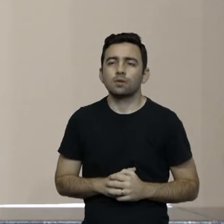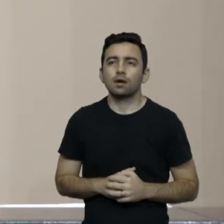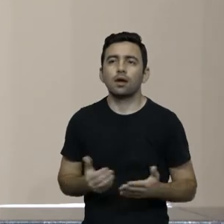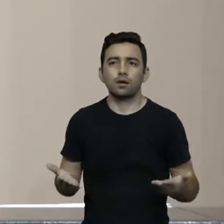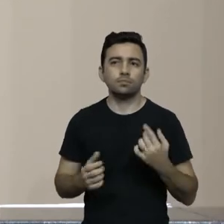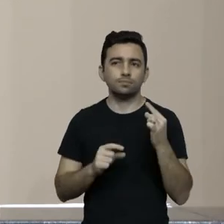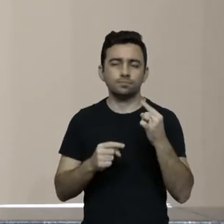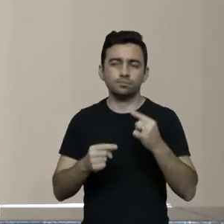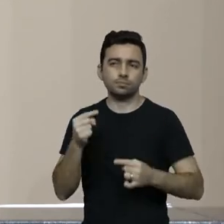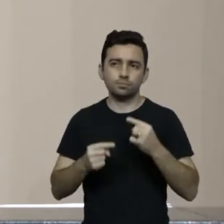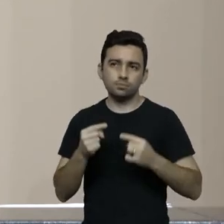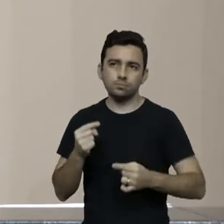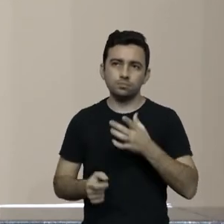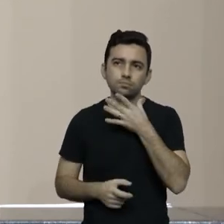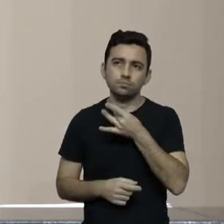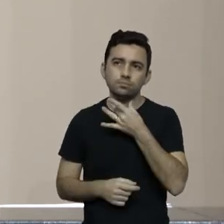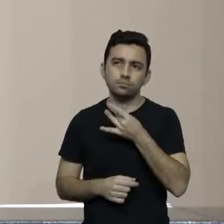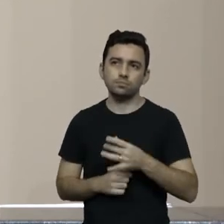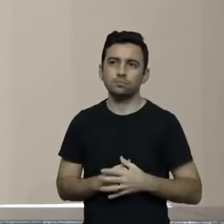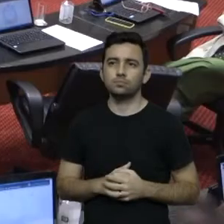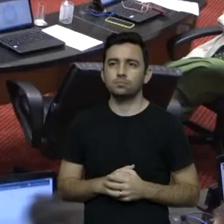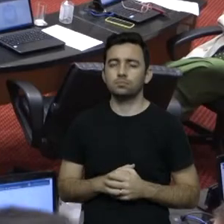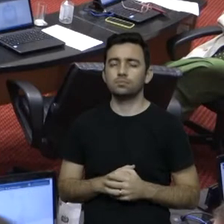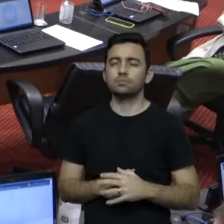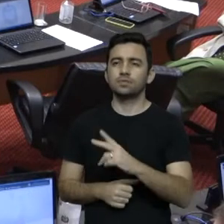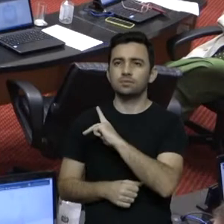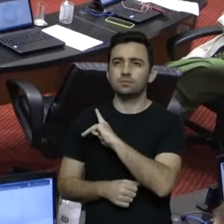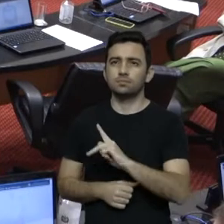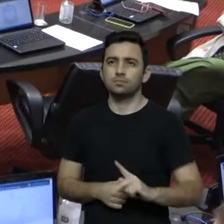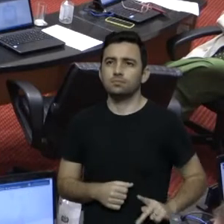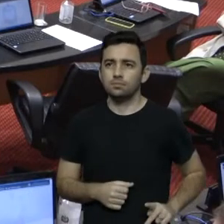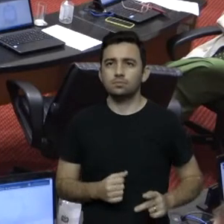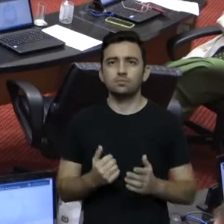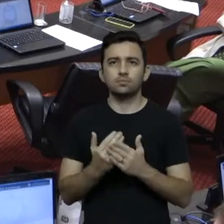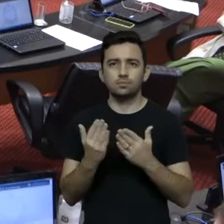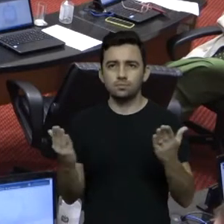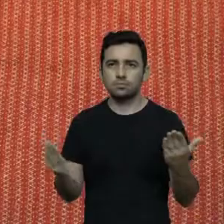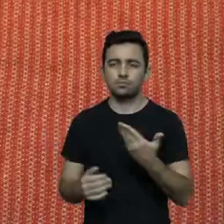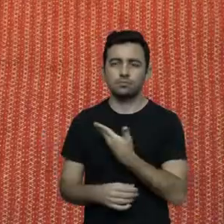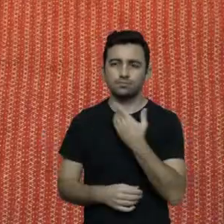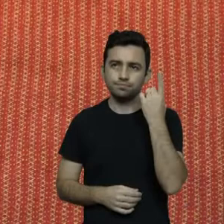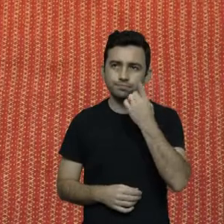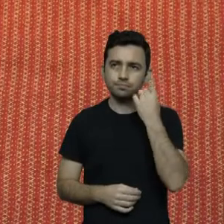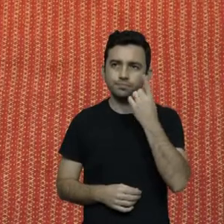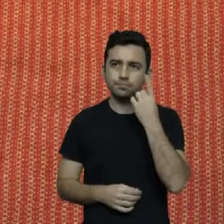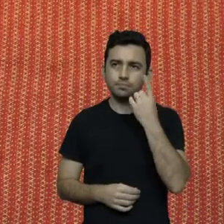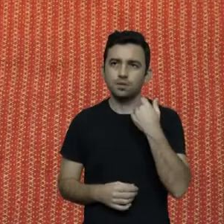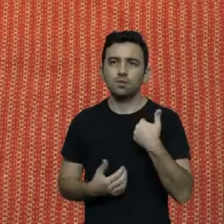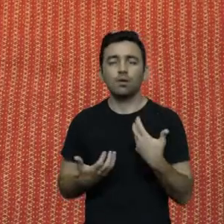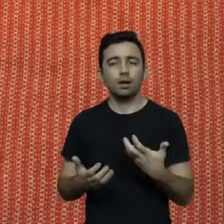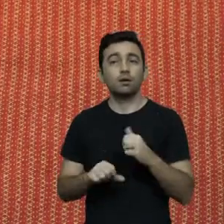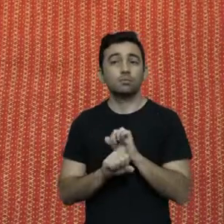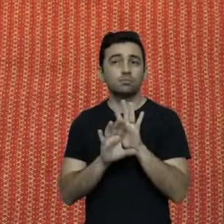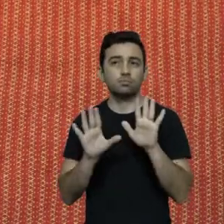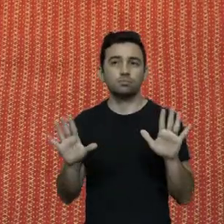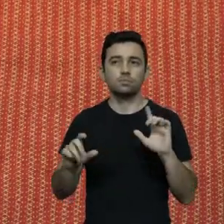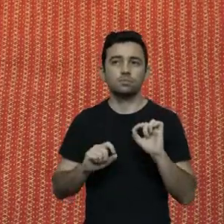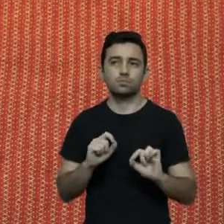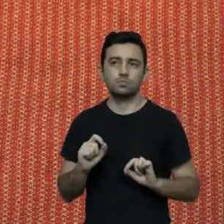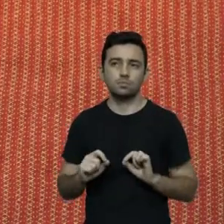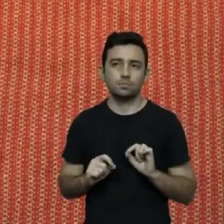Deputado Valdir cobalchini senhor presidente caros colegas deputados apenas para esclarecer